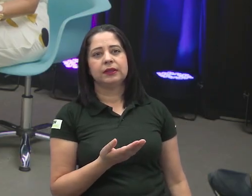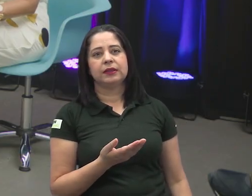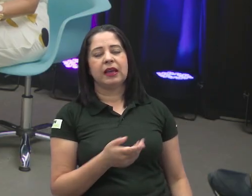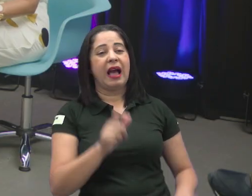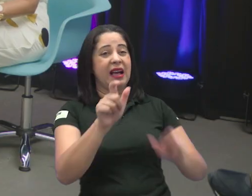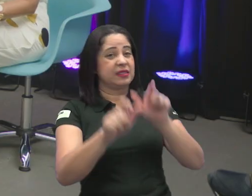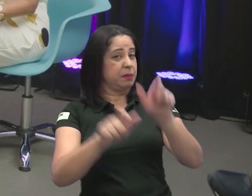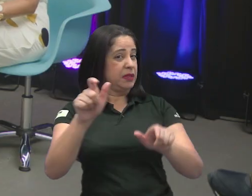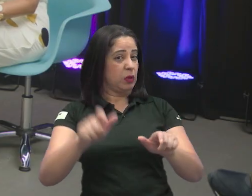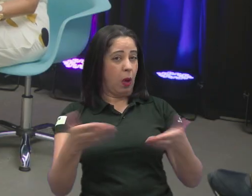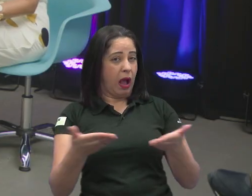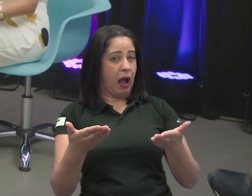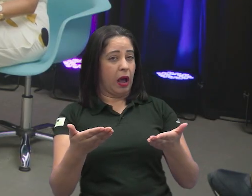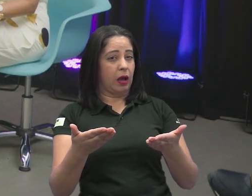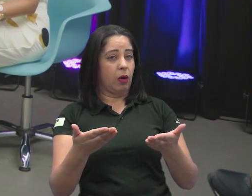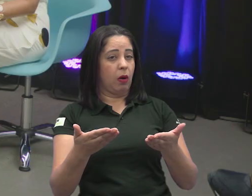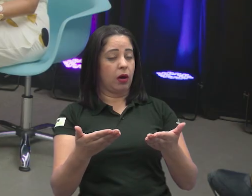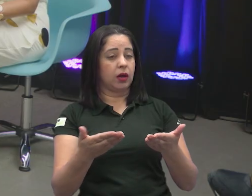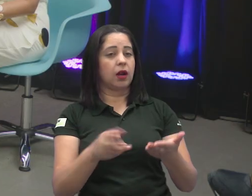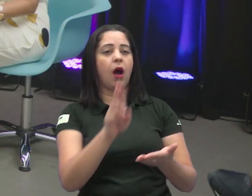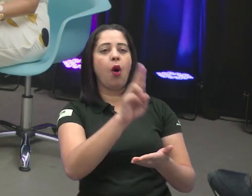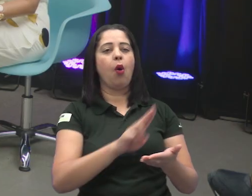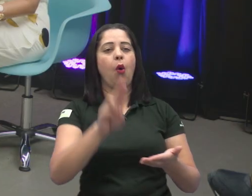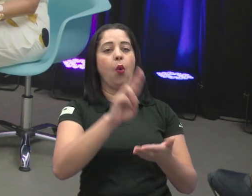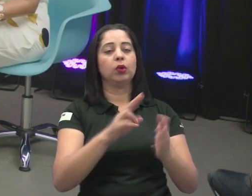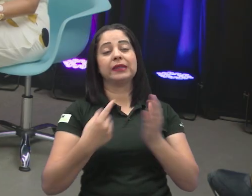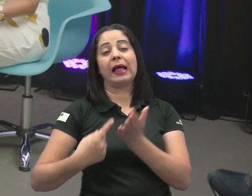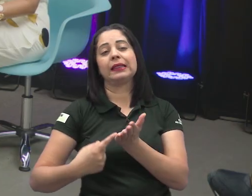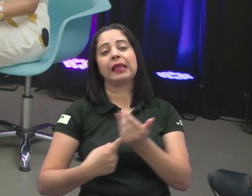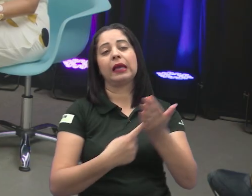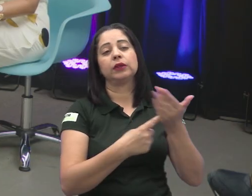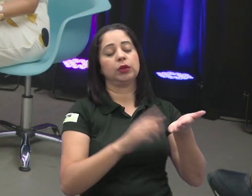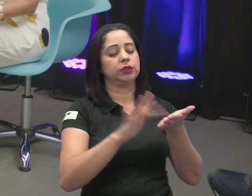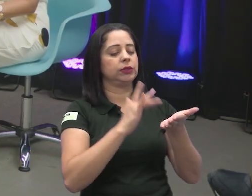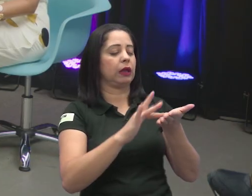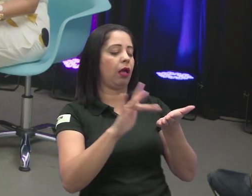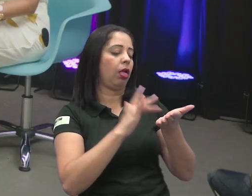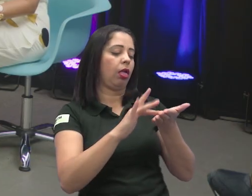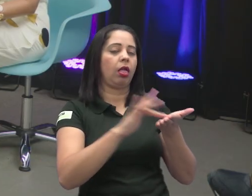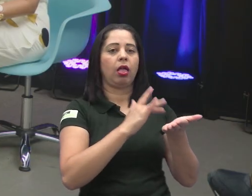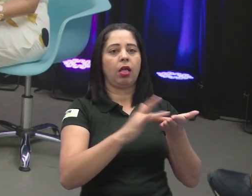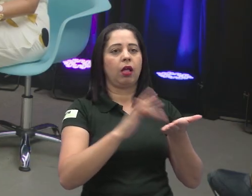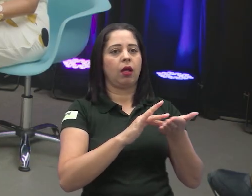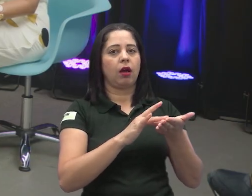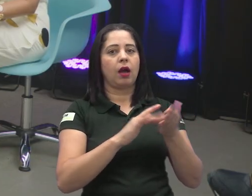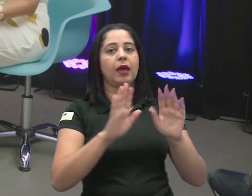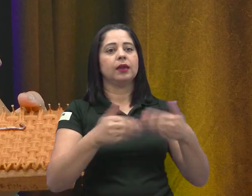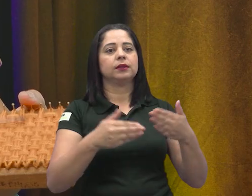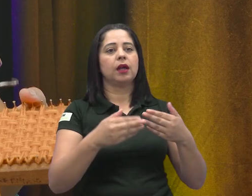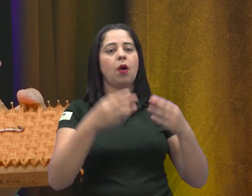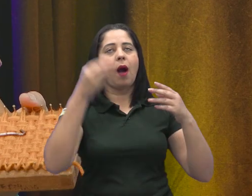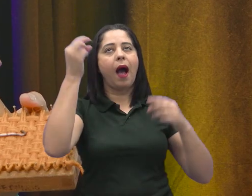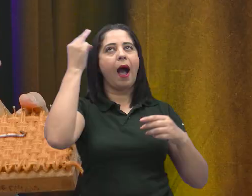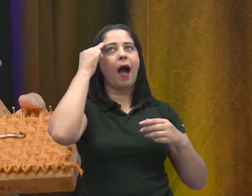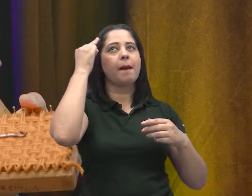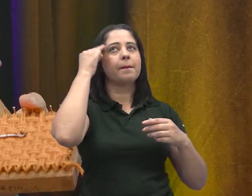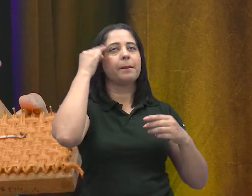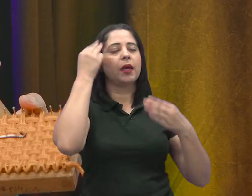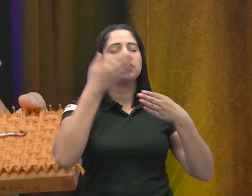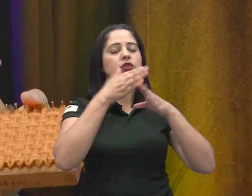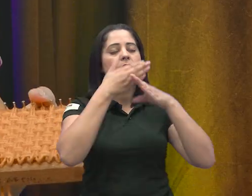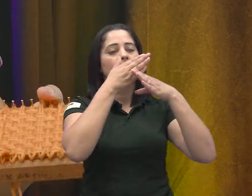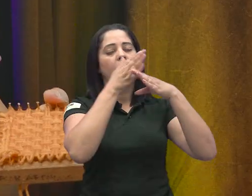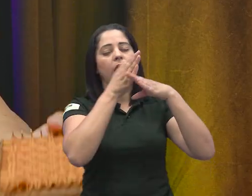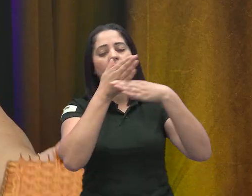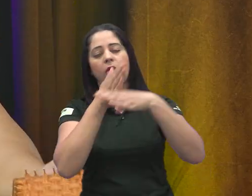muito o eletrônico, deixa a pessoa muito distraída com relação ao trabalho manual.